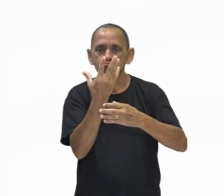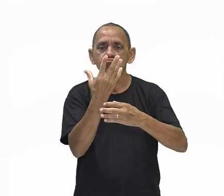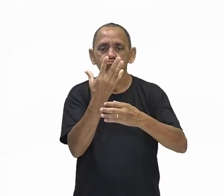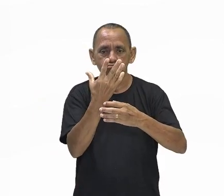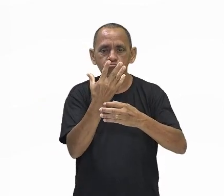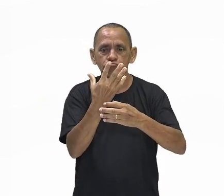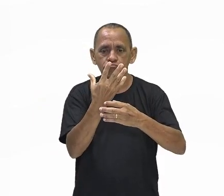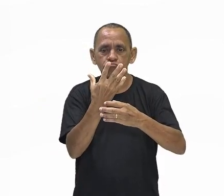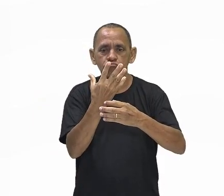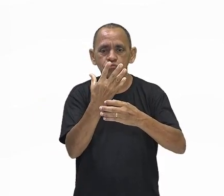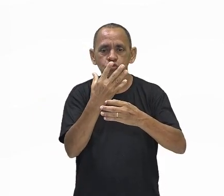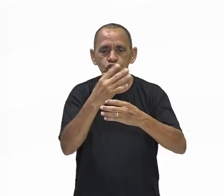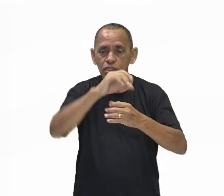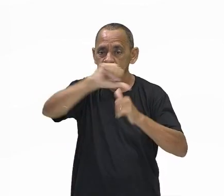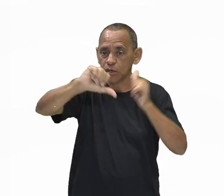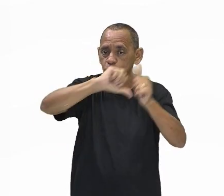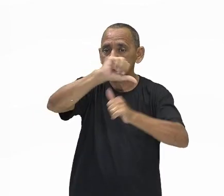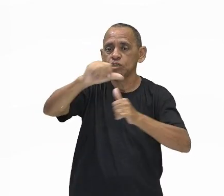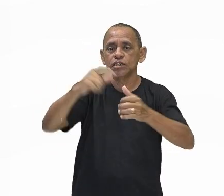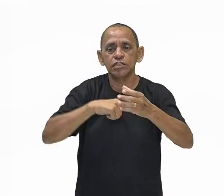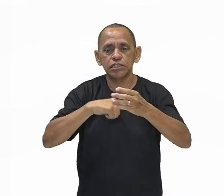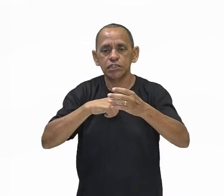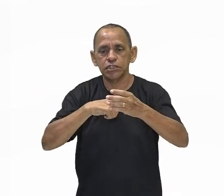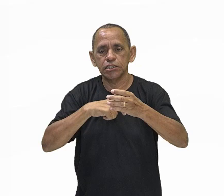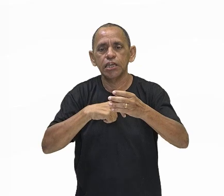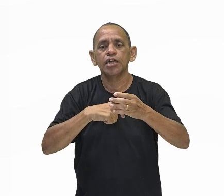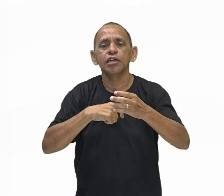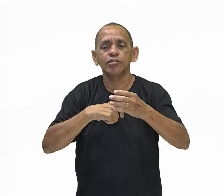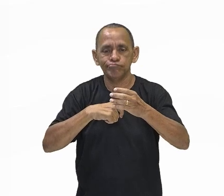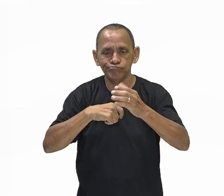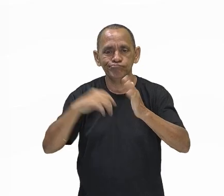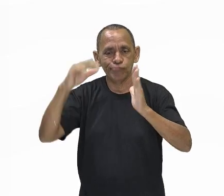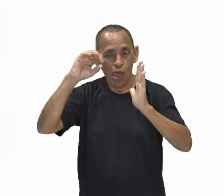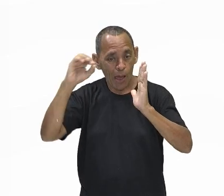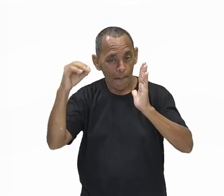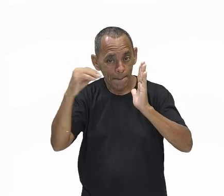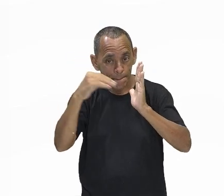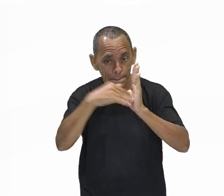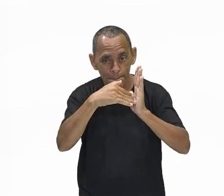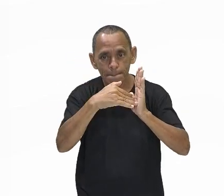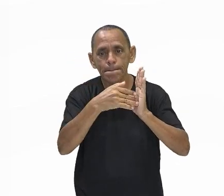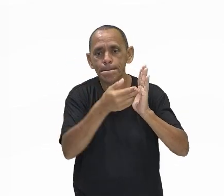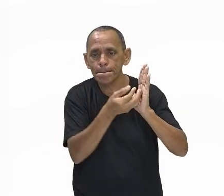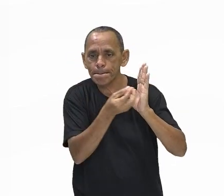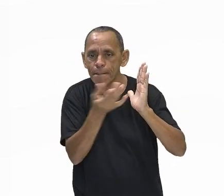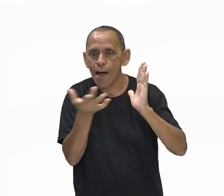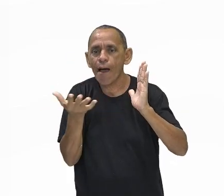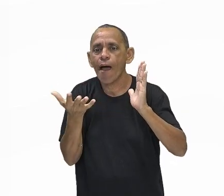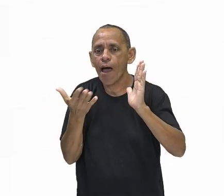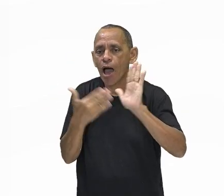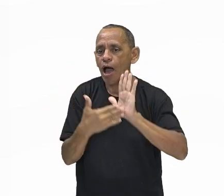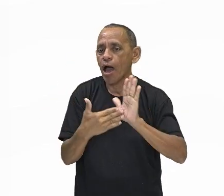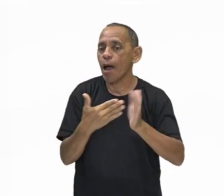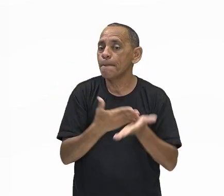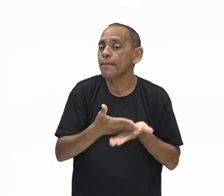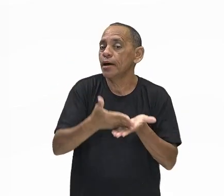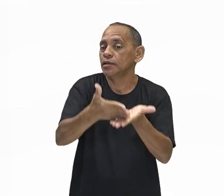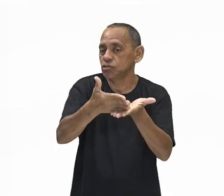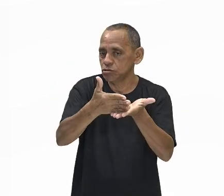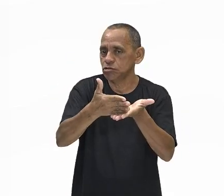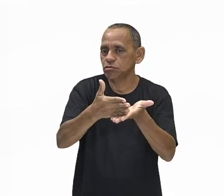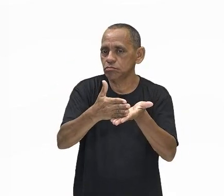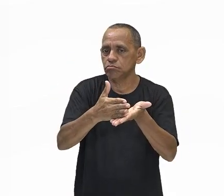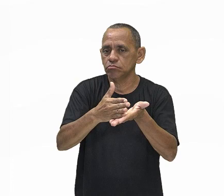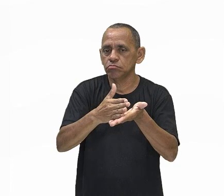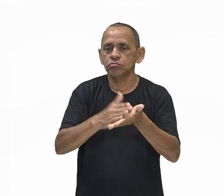de meio, ocorre a refração. E como a gente identifica a refração visualmente? A partir dessa imagem aí, olha, veja que o